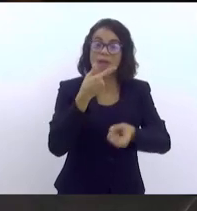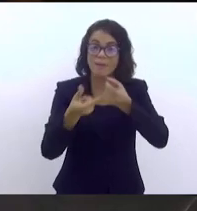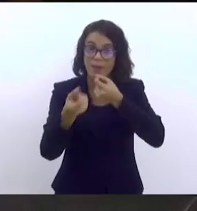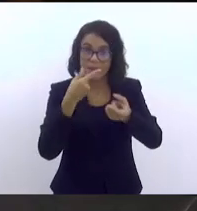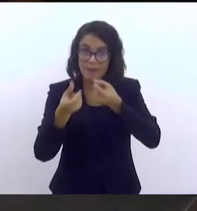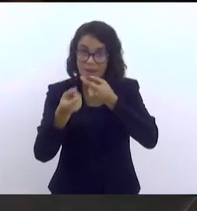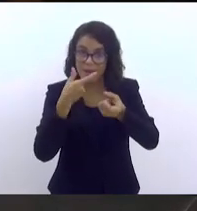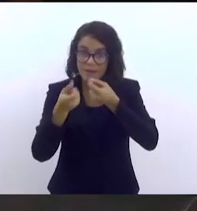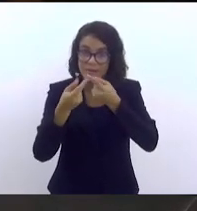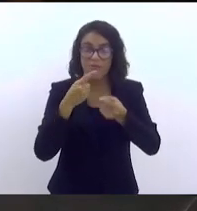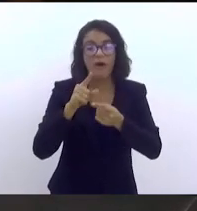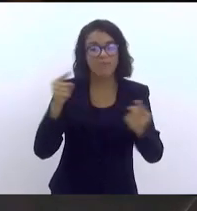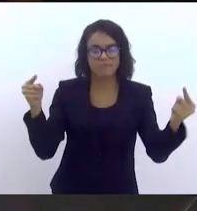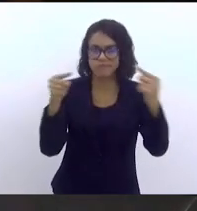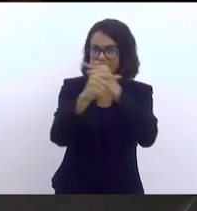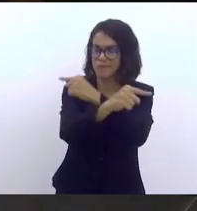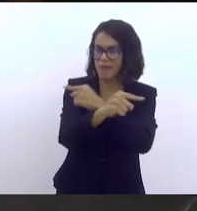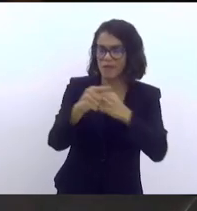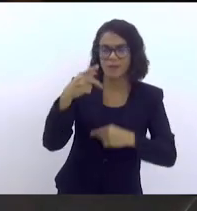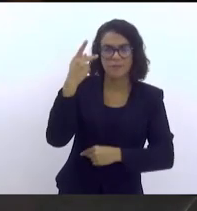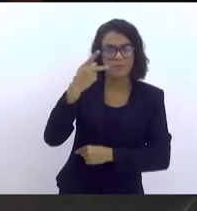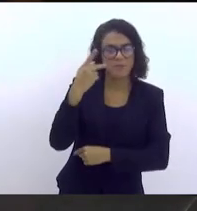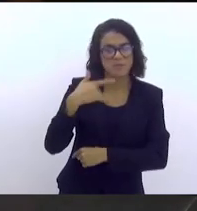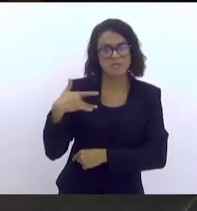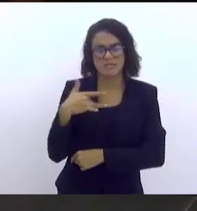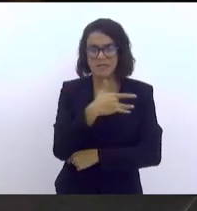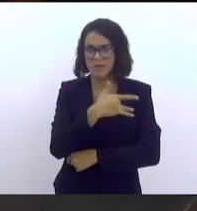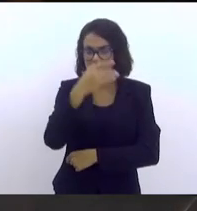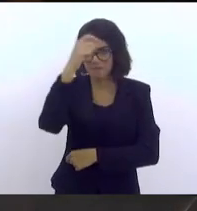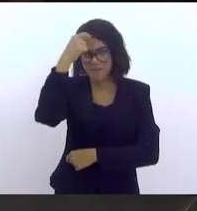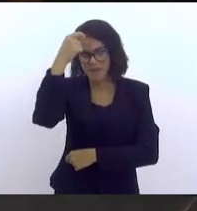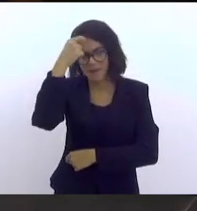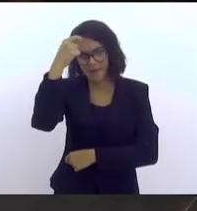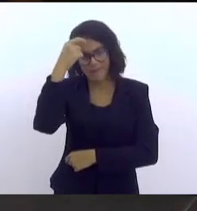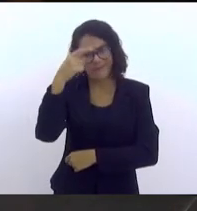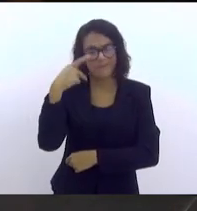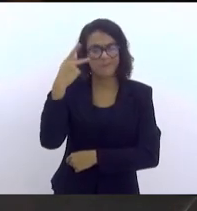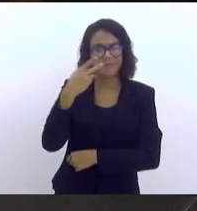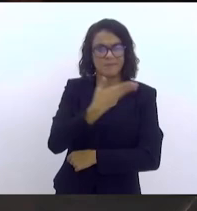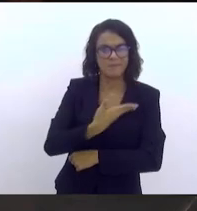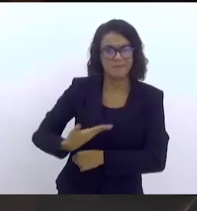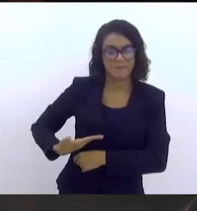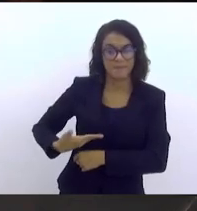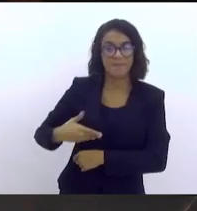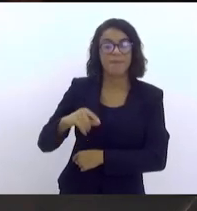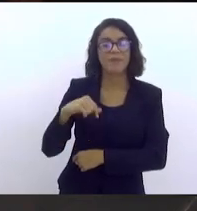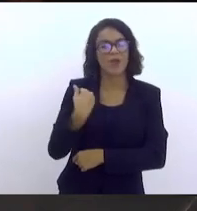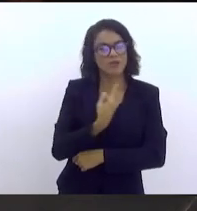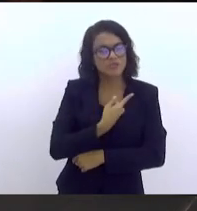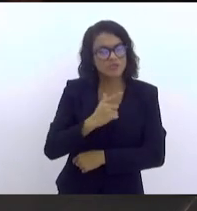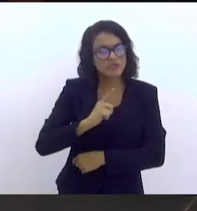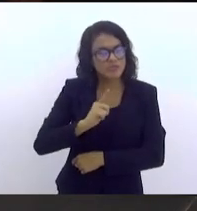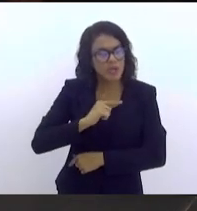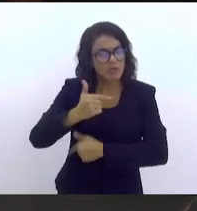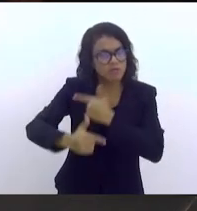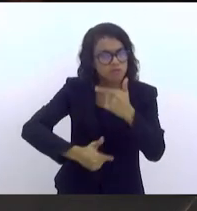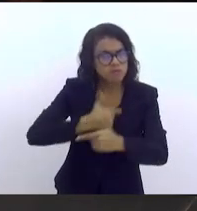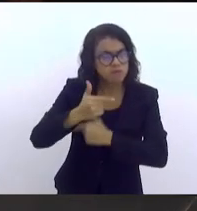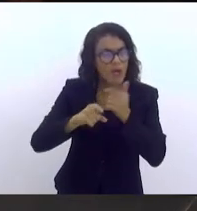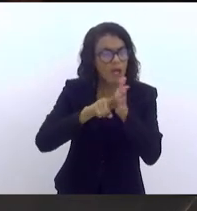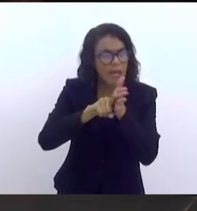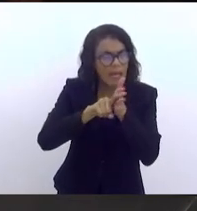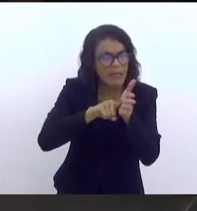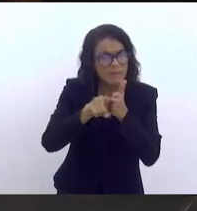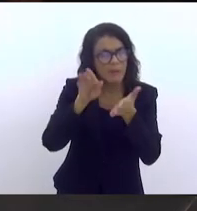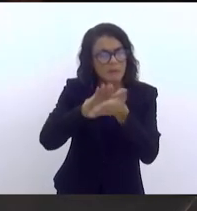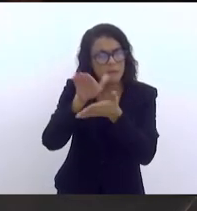vão na contramão de uma política de saúde mental como política pública temos um vasto trabalho de Pesquisas